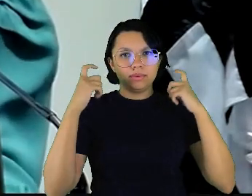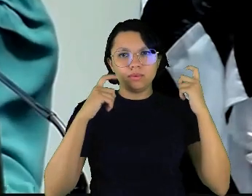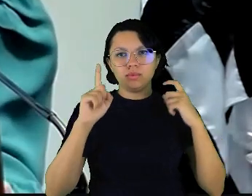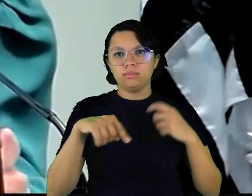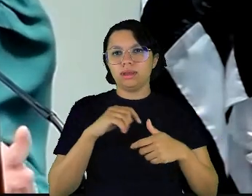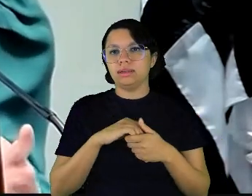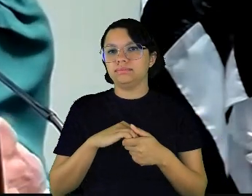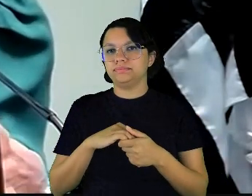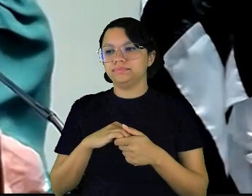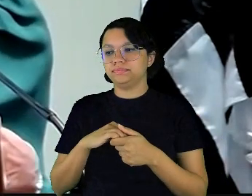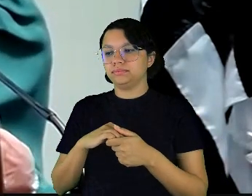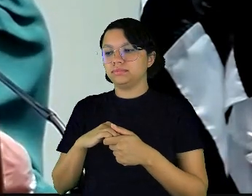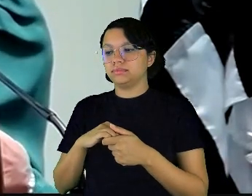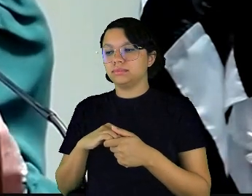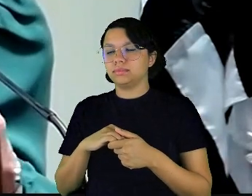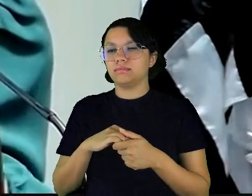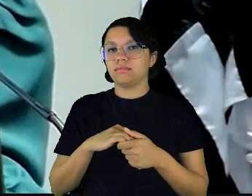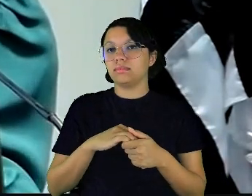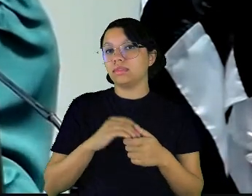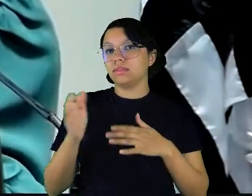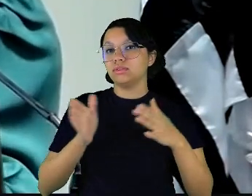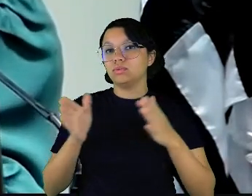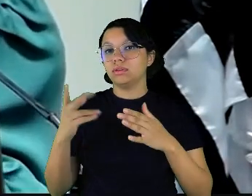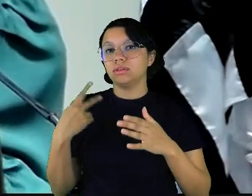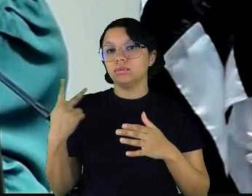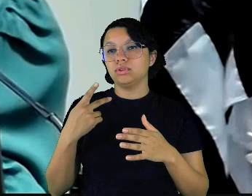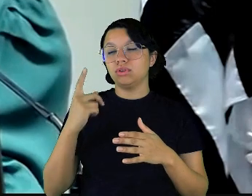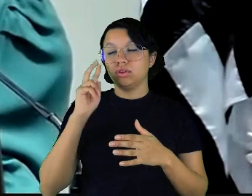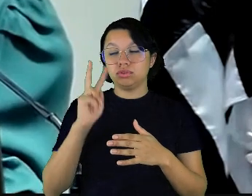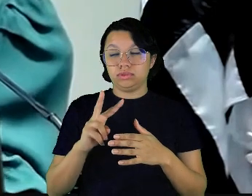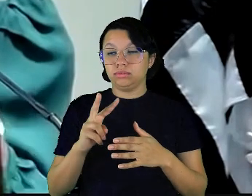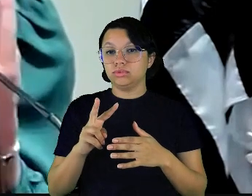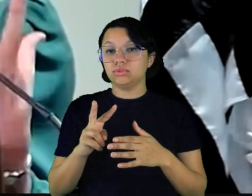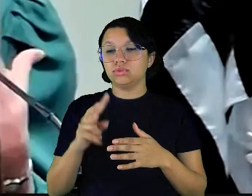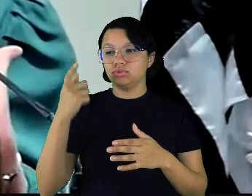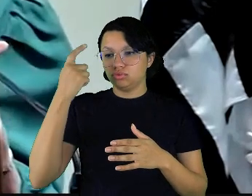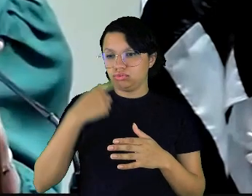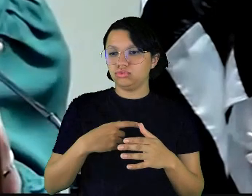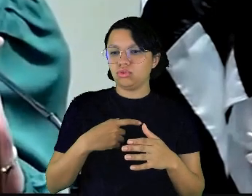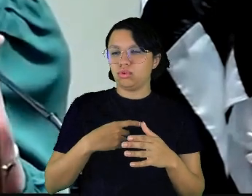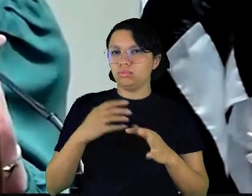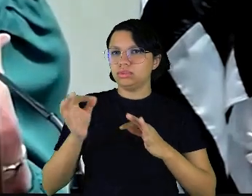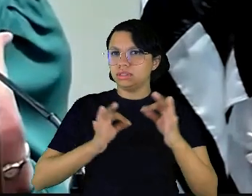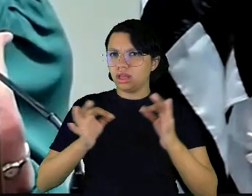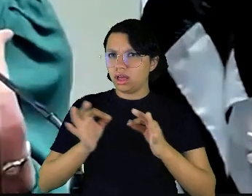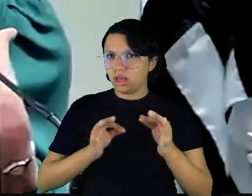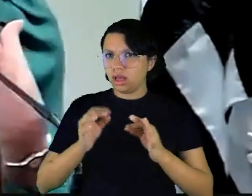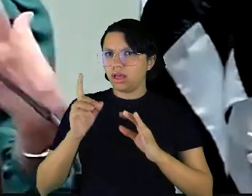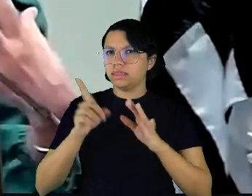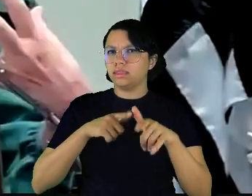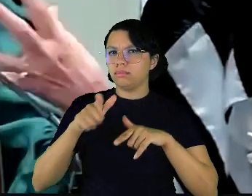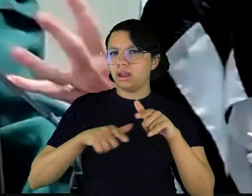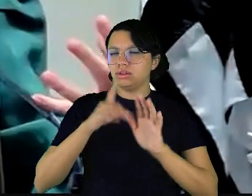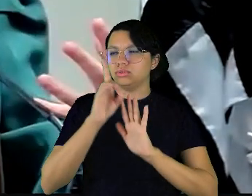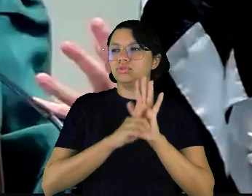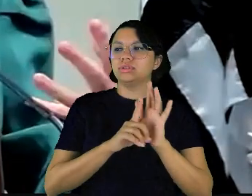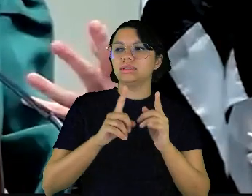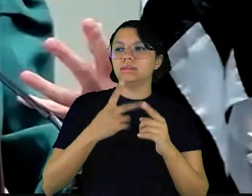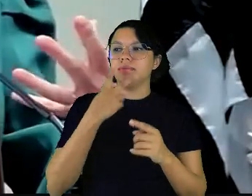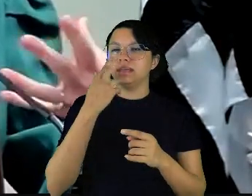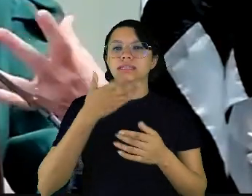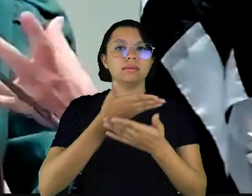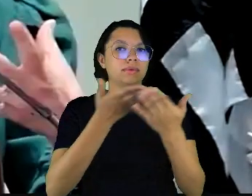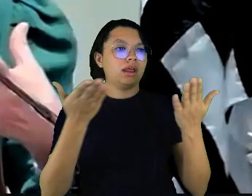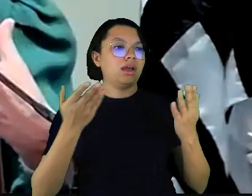é essa situação que nós vimos. Nós somos os operadores do direito. Então, me parece que para a